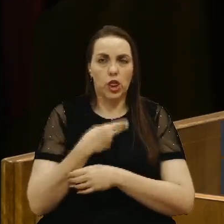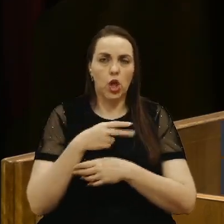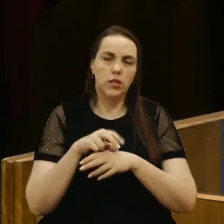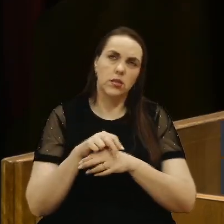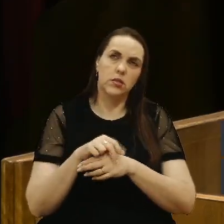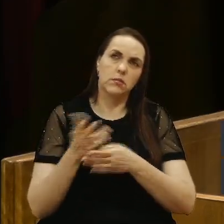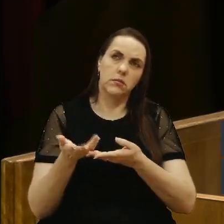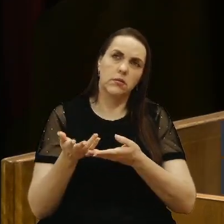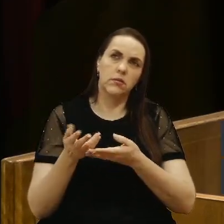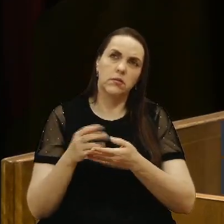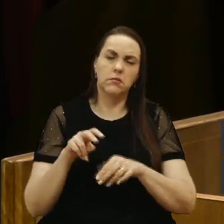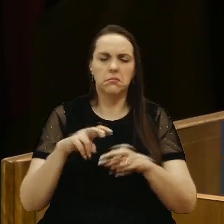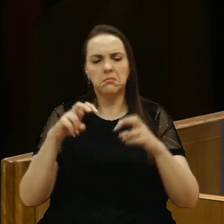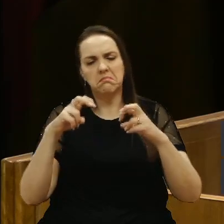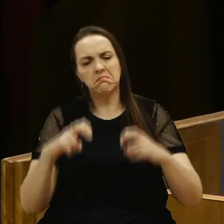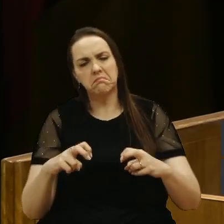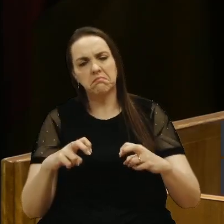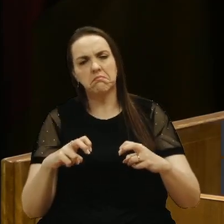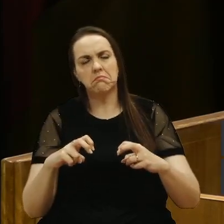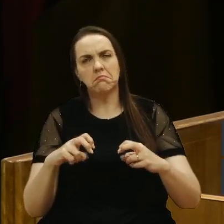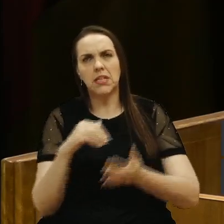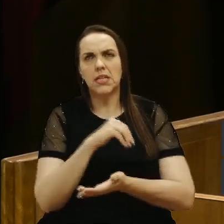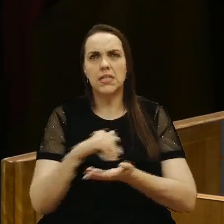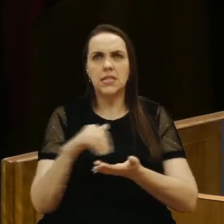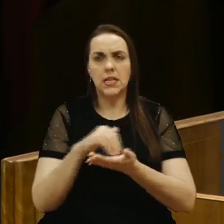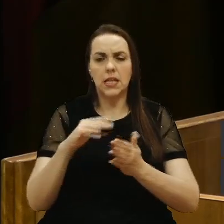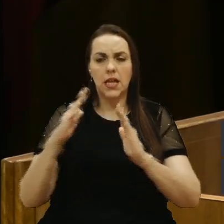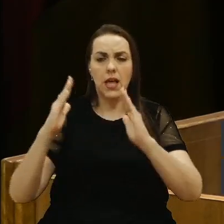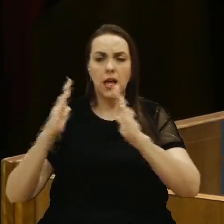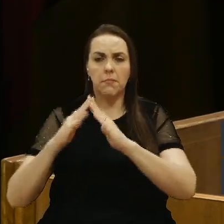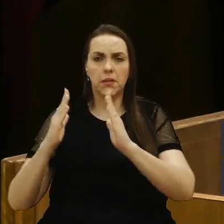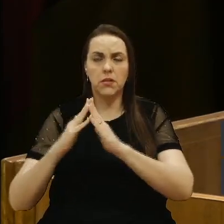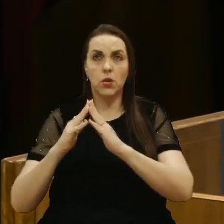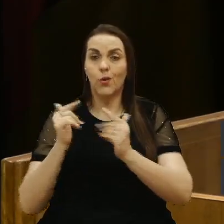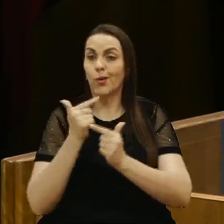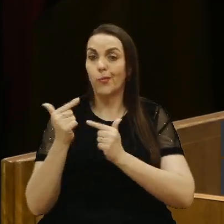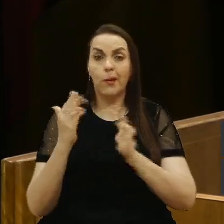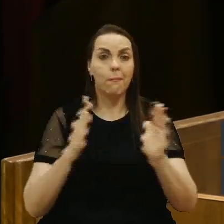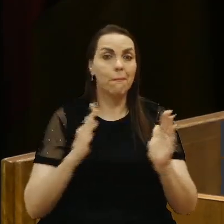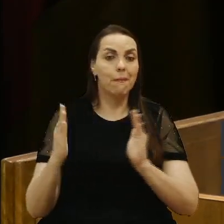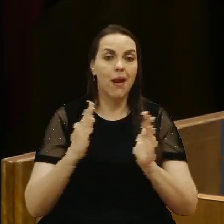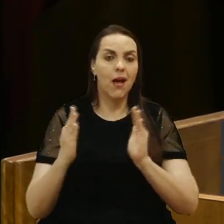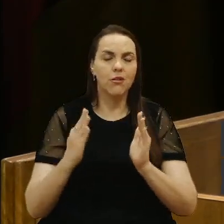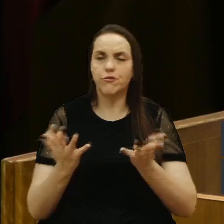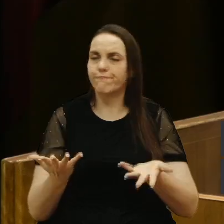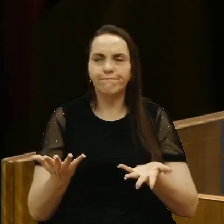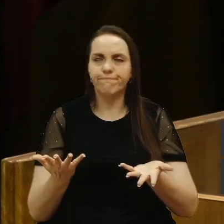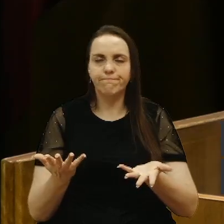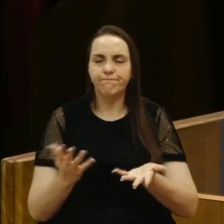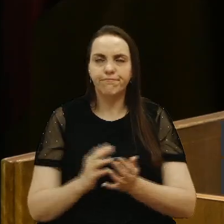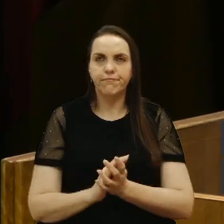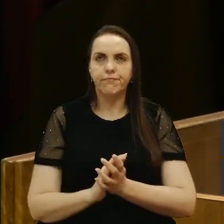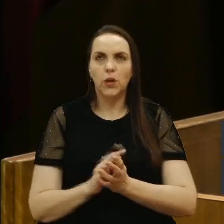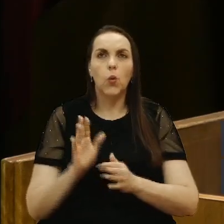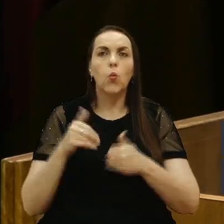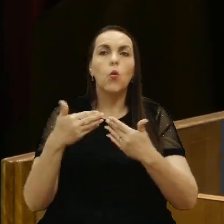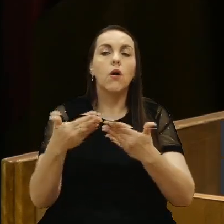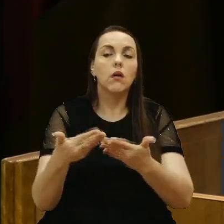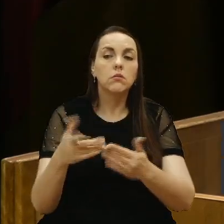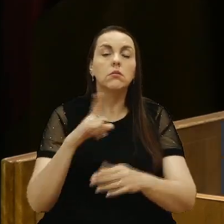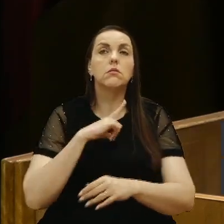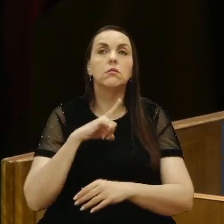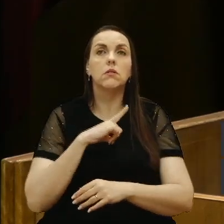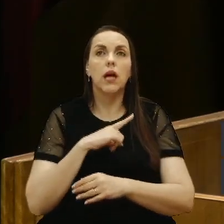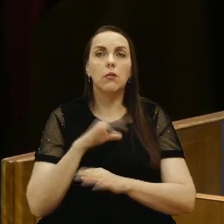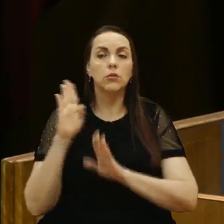senta com a Secretaria de Habitação e não consegue ter prazos já estabelecidos de quando que nós teremos